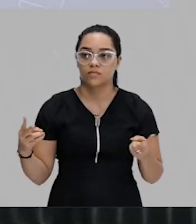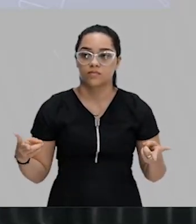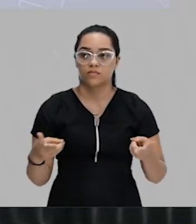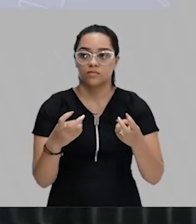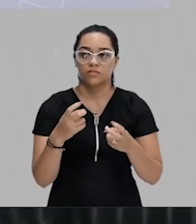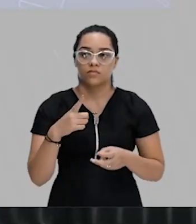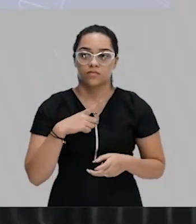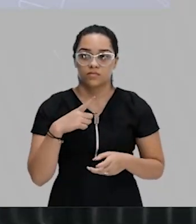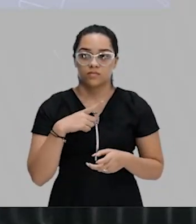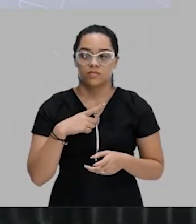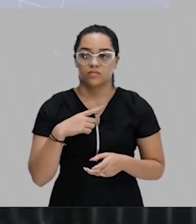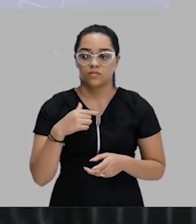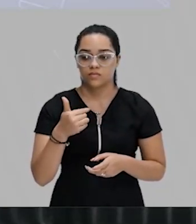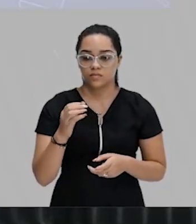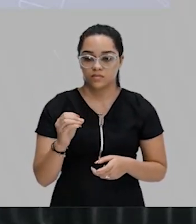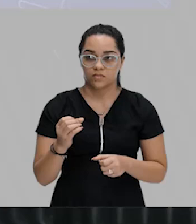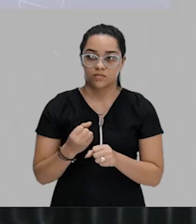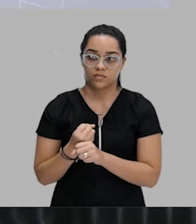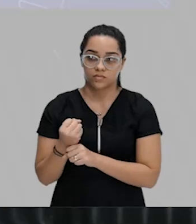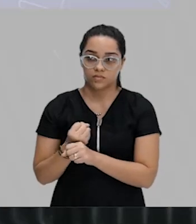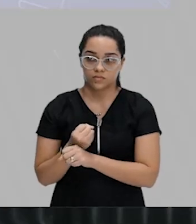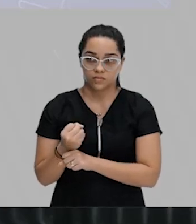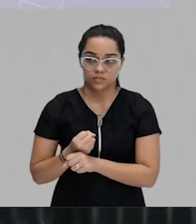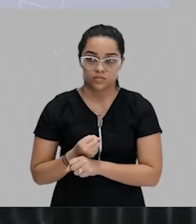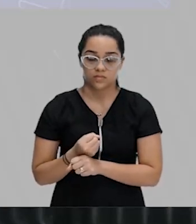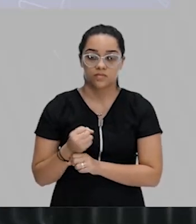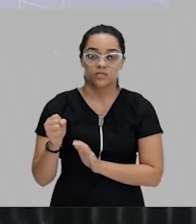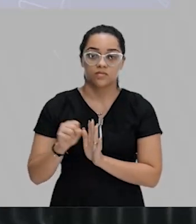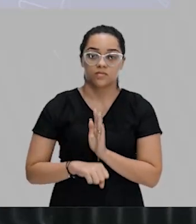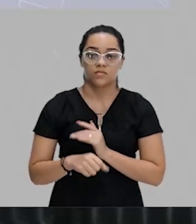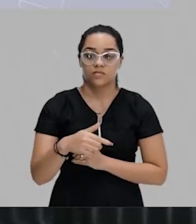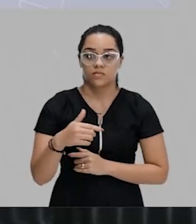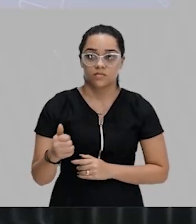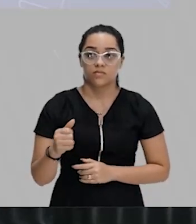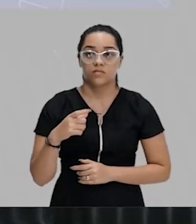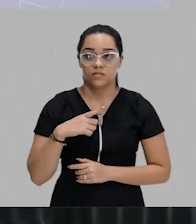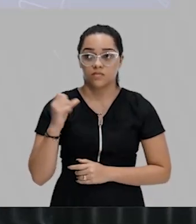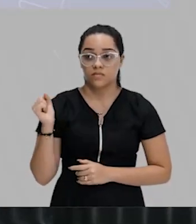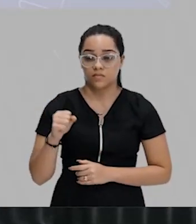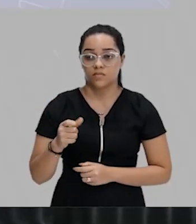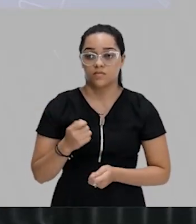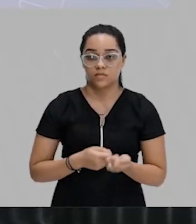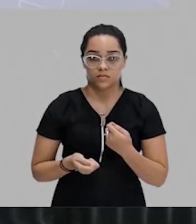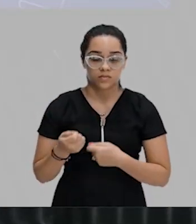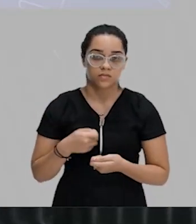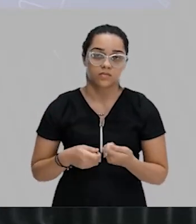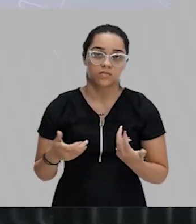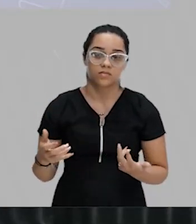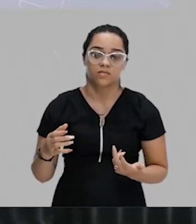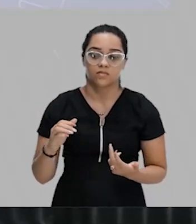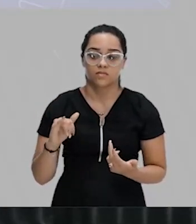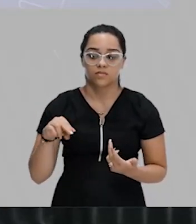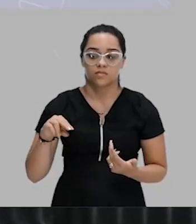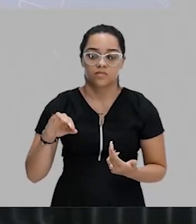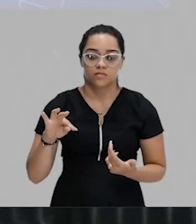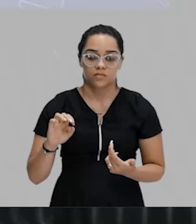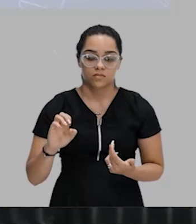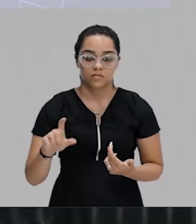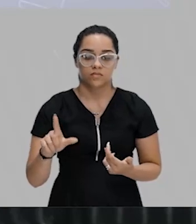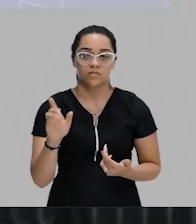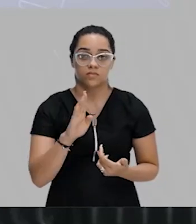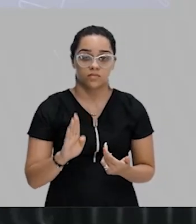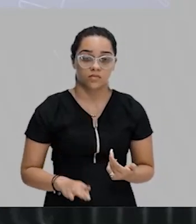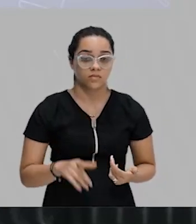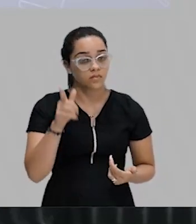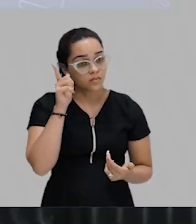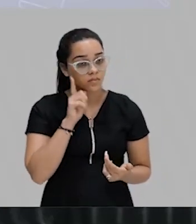observa-se aí, pelo menos nos primeiros 10 anos do século XXI, era uma economia estável. O Brasil conseguiu